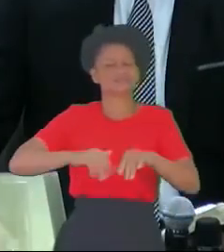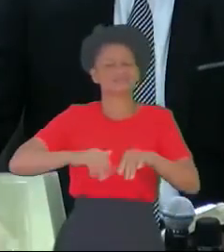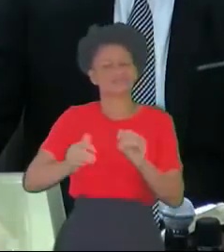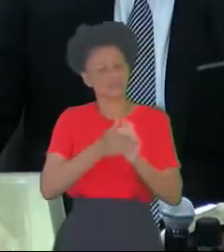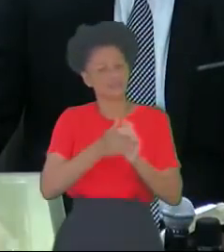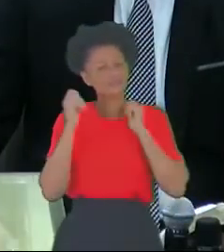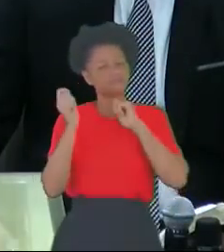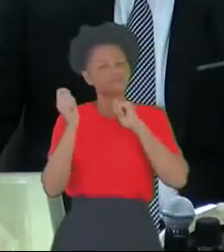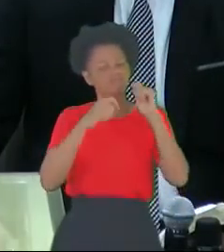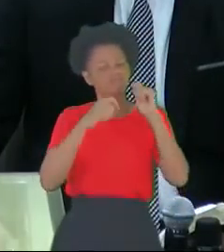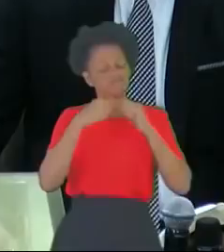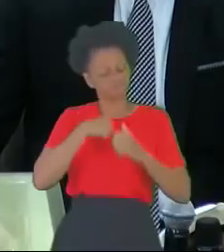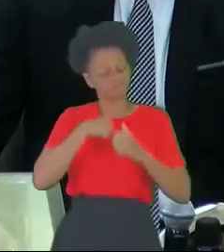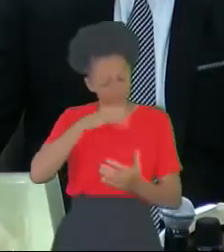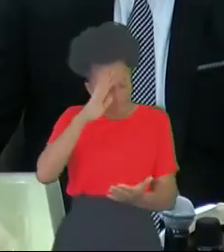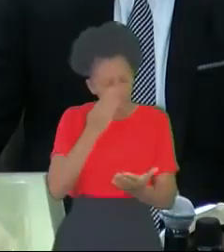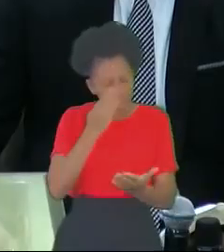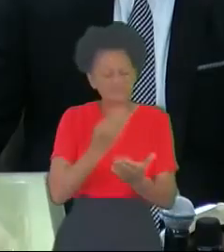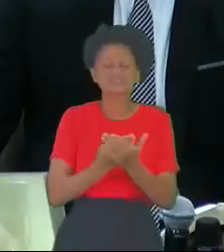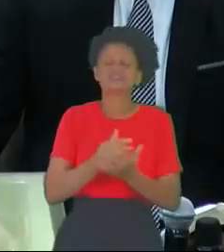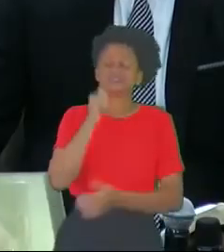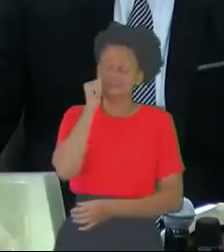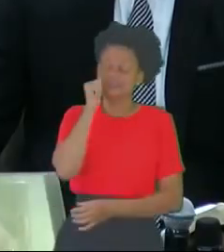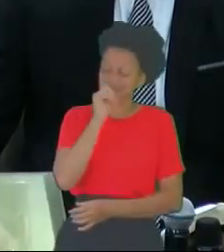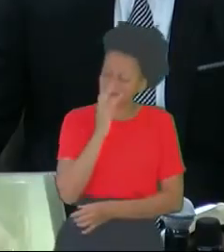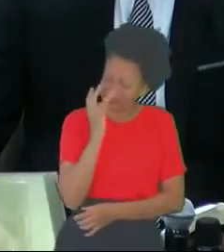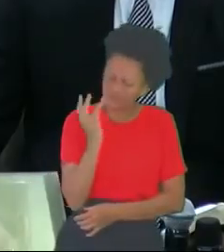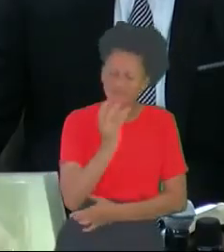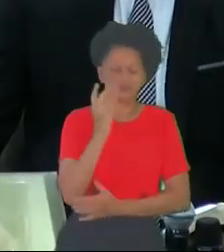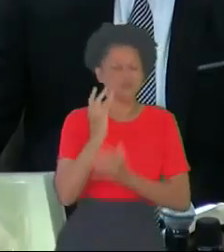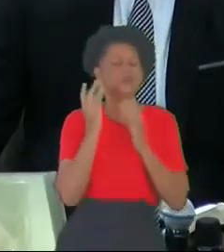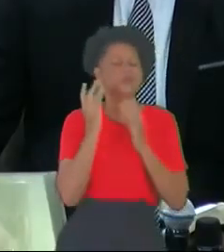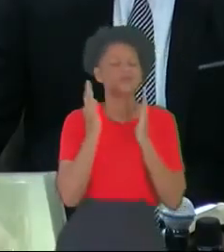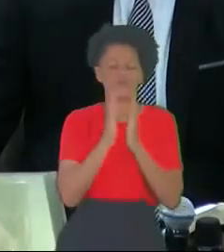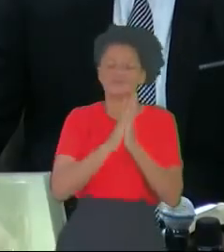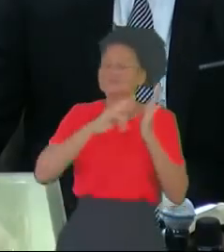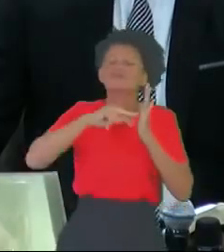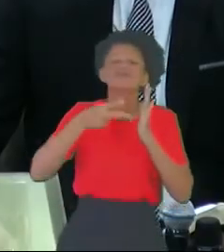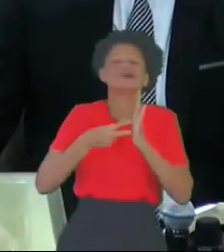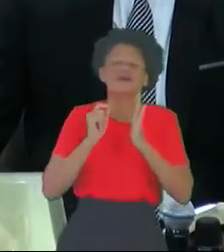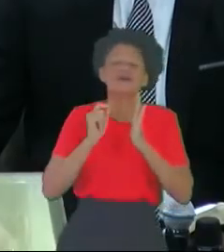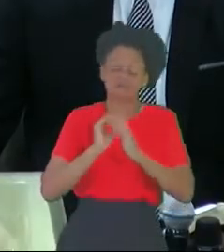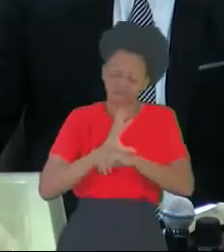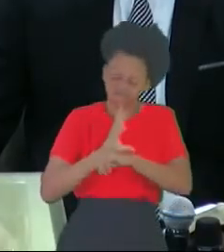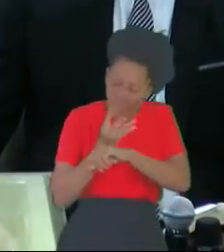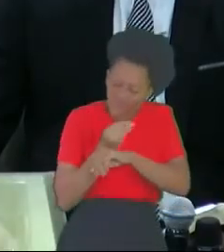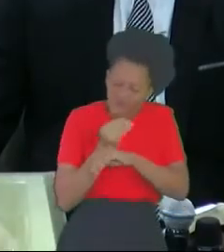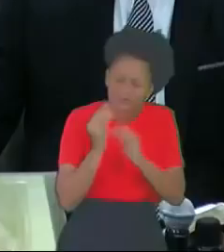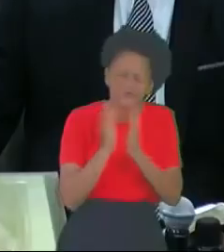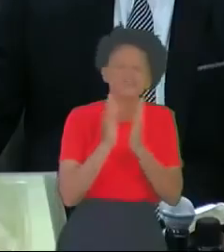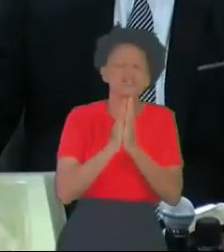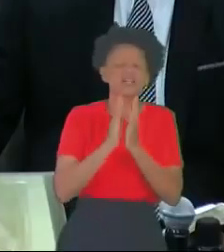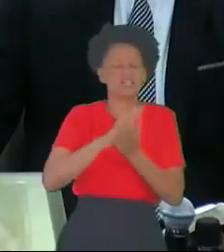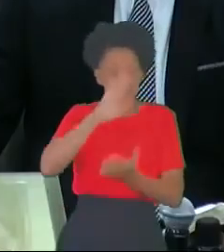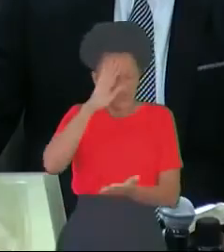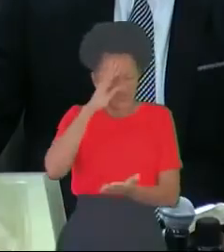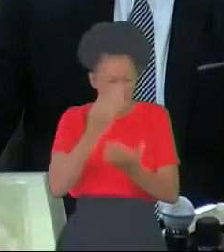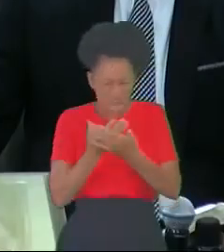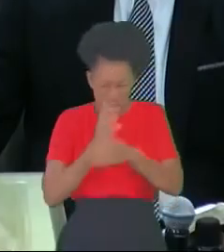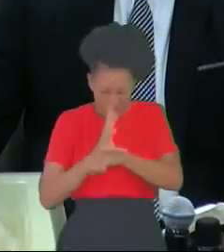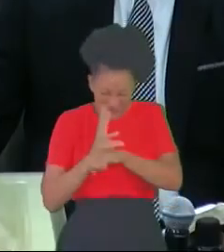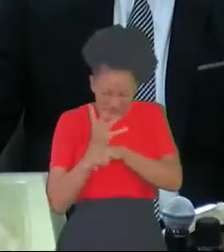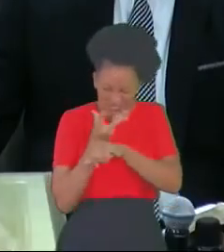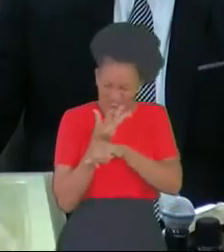Aleluia. Eu acredito que ainda tem noiva orando. Aleluia. Eu acredito que ainda tem noiva de madrugada chorando por